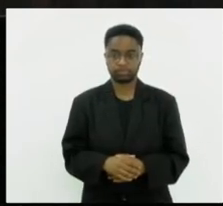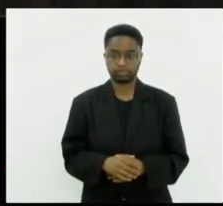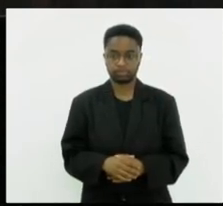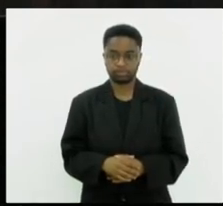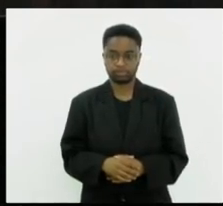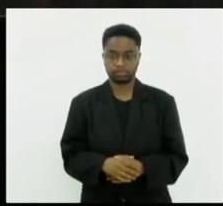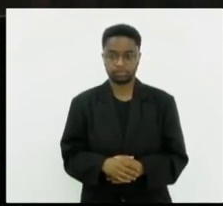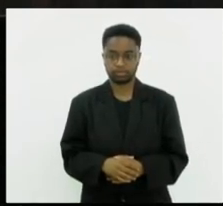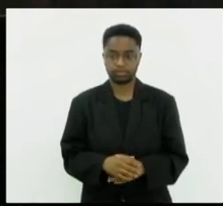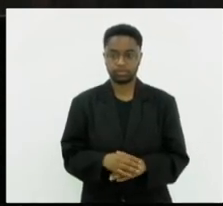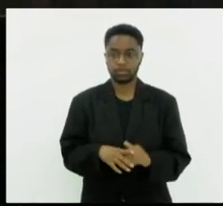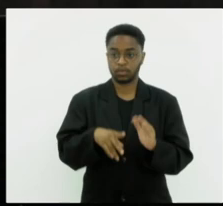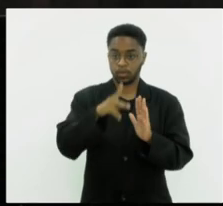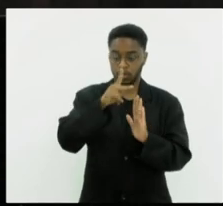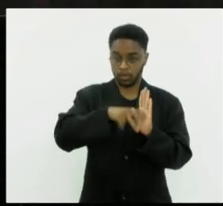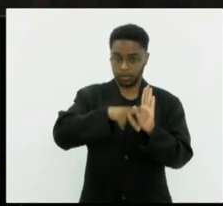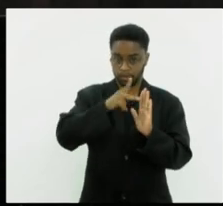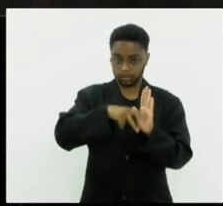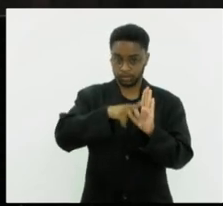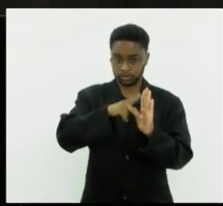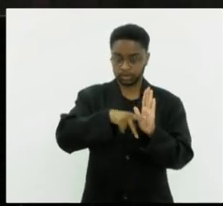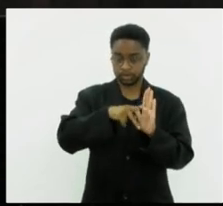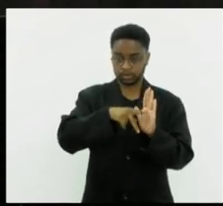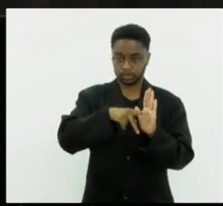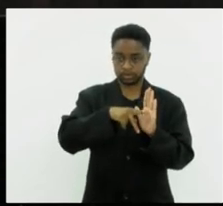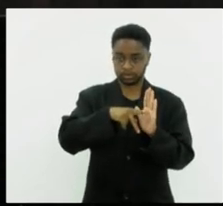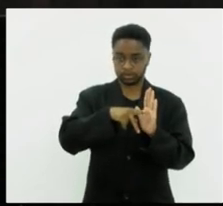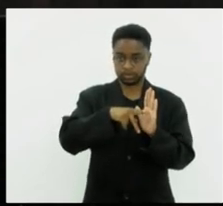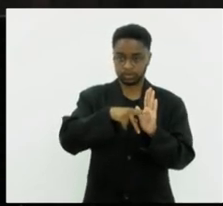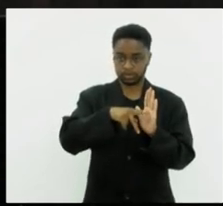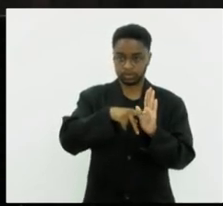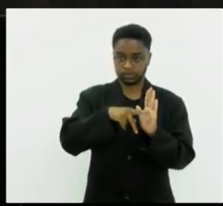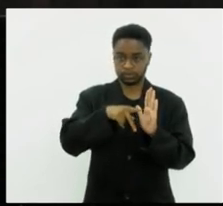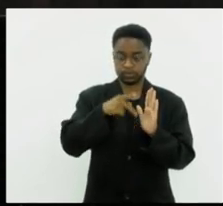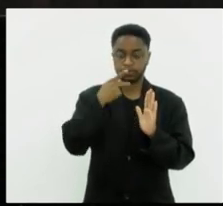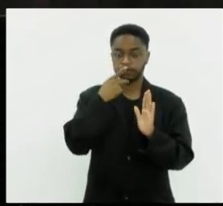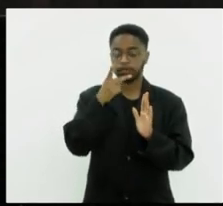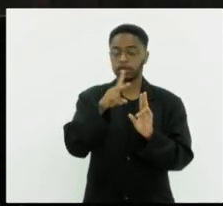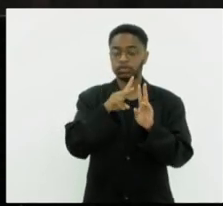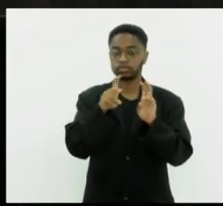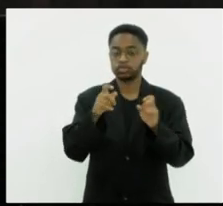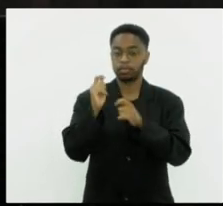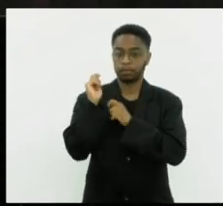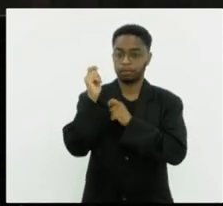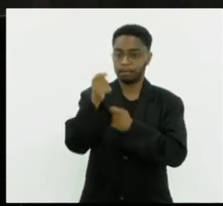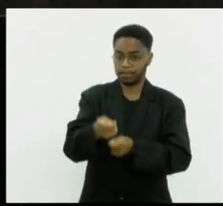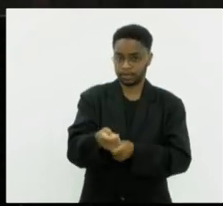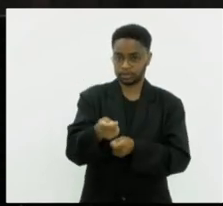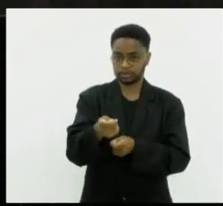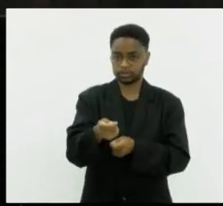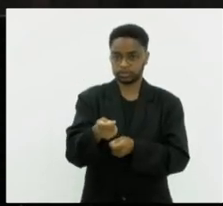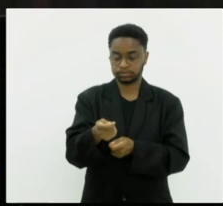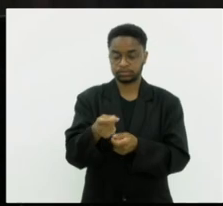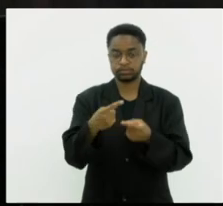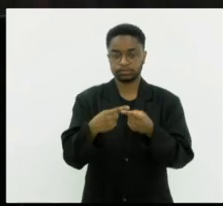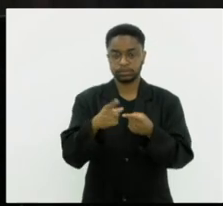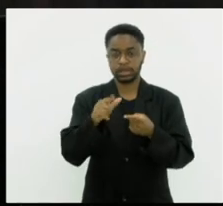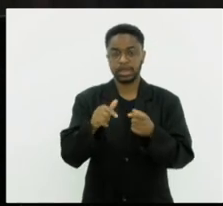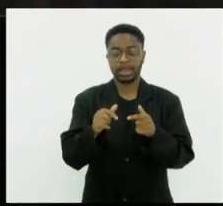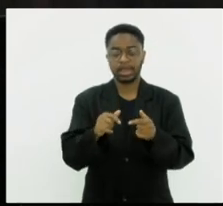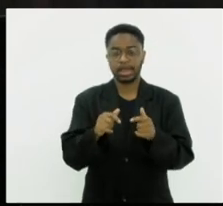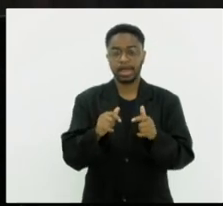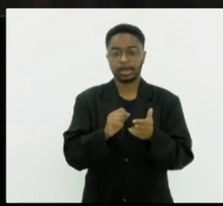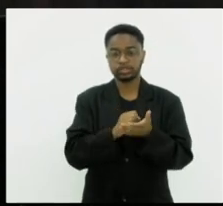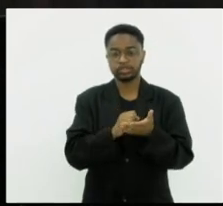este projeto de respeito à pesca, que é a atividade